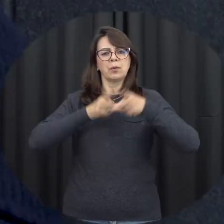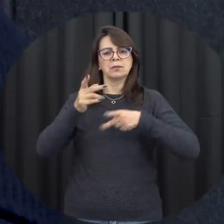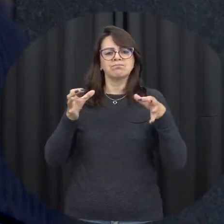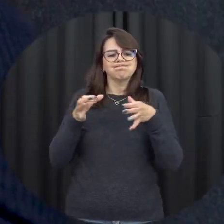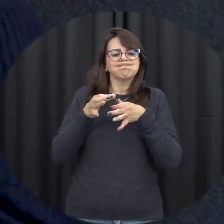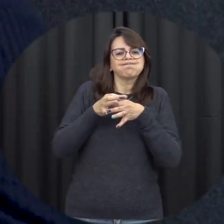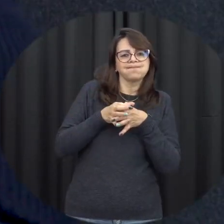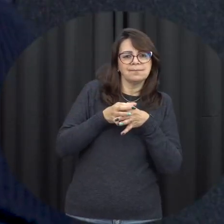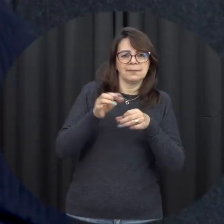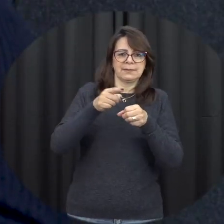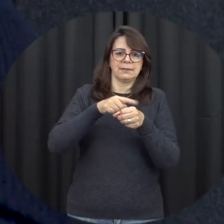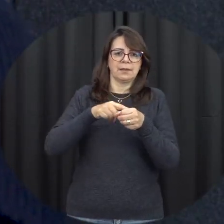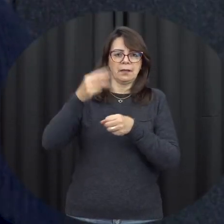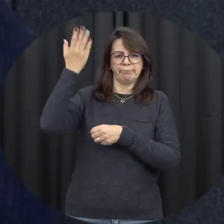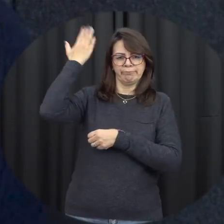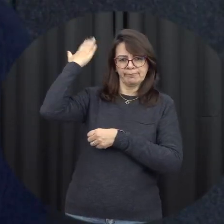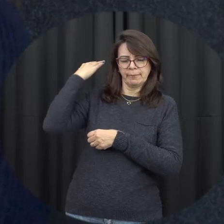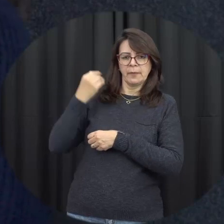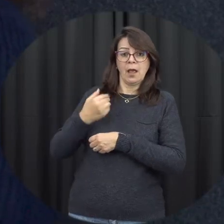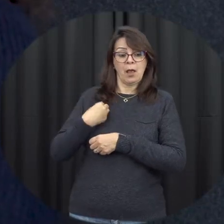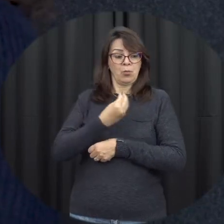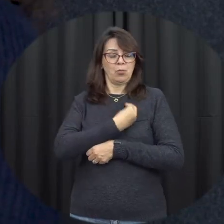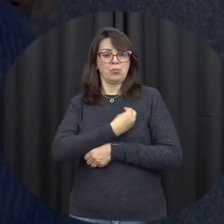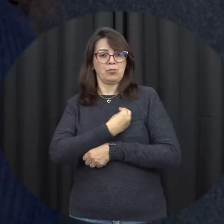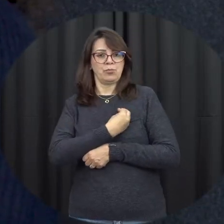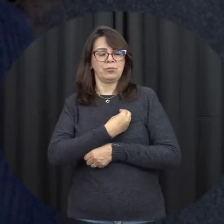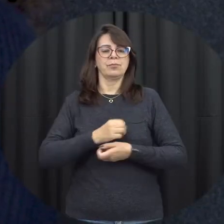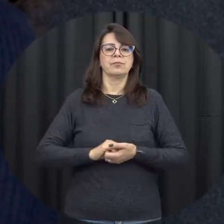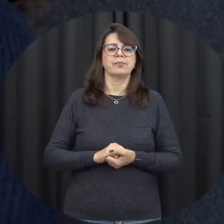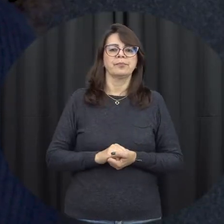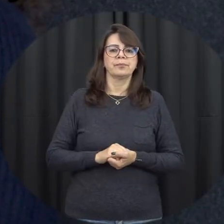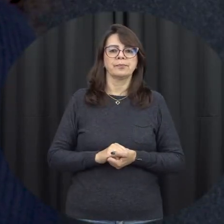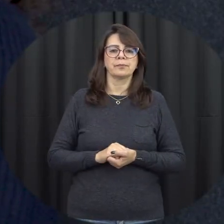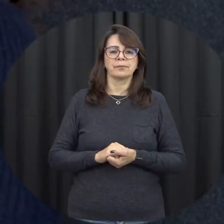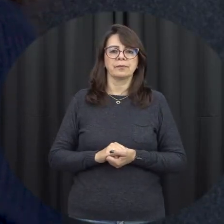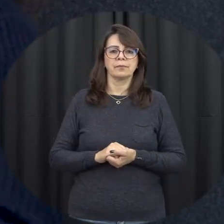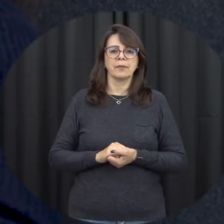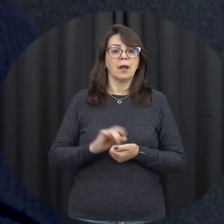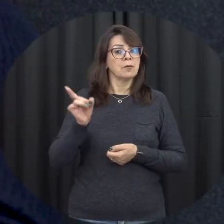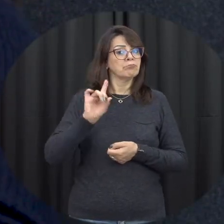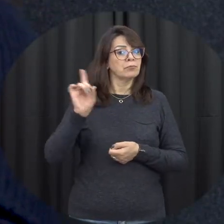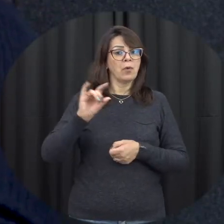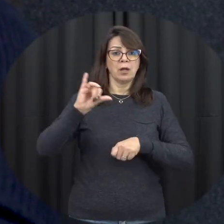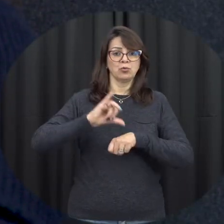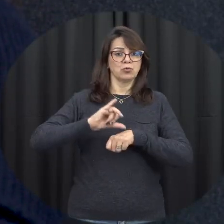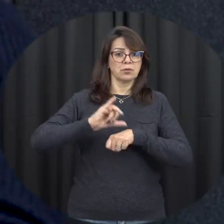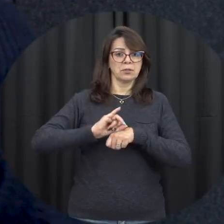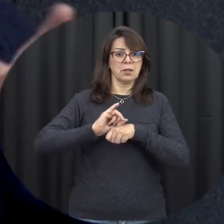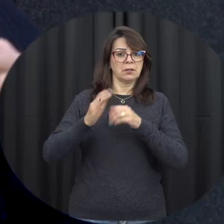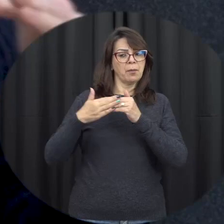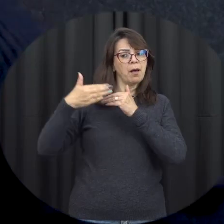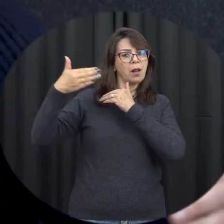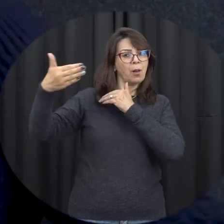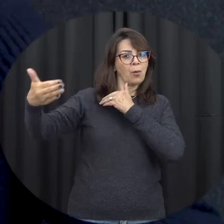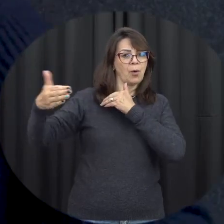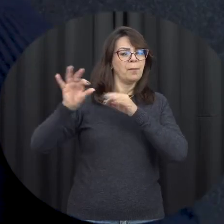para ter uma ideia do pequena que ela era naquela época. E a gente morava ainda, não no centro, morava